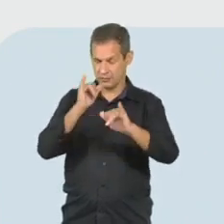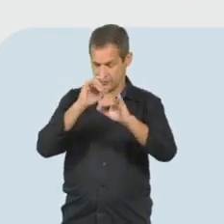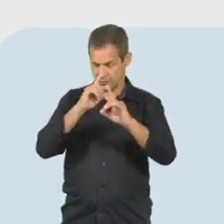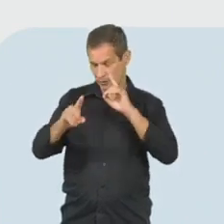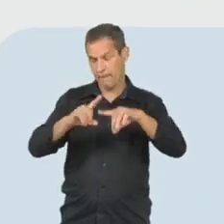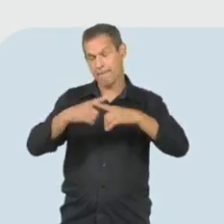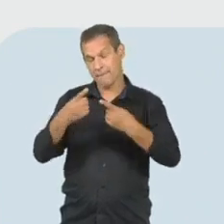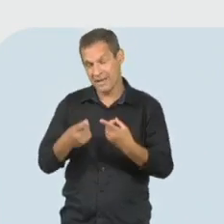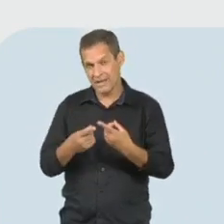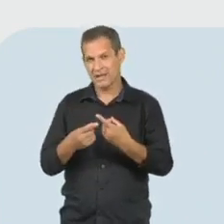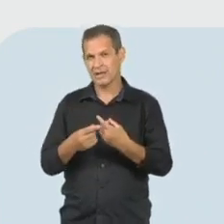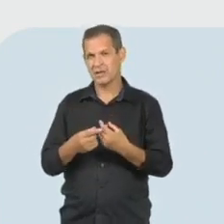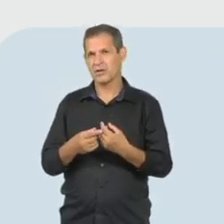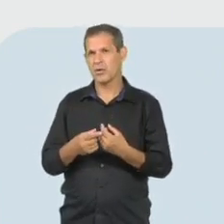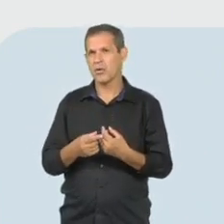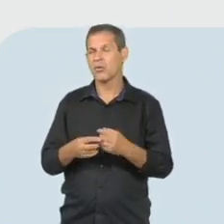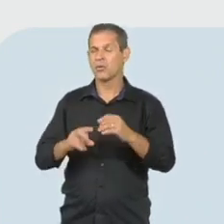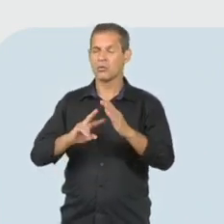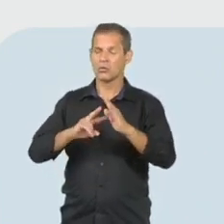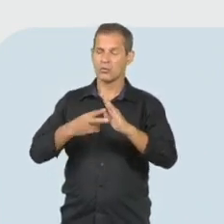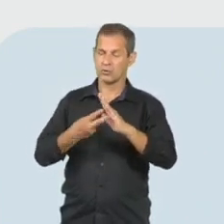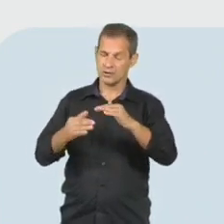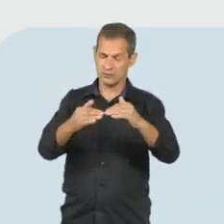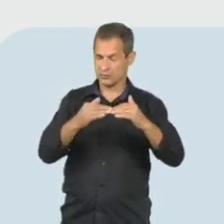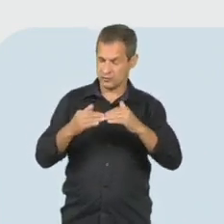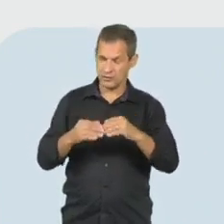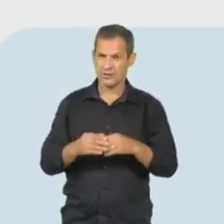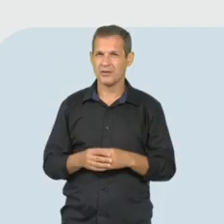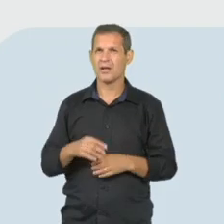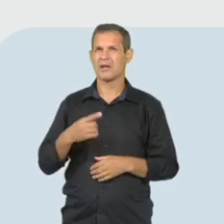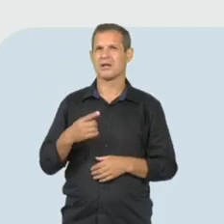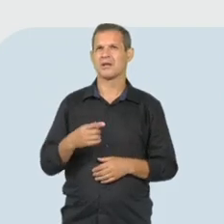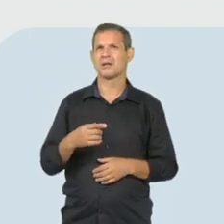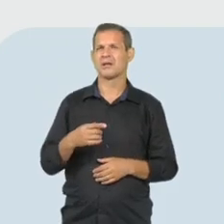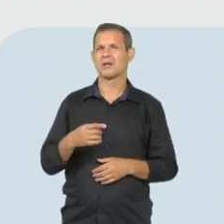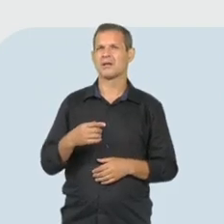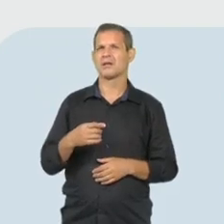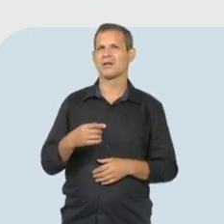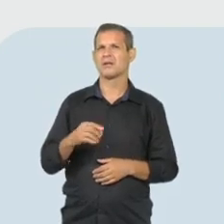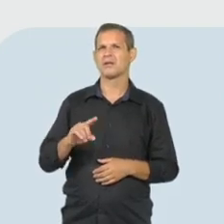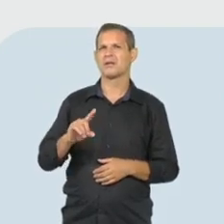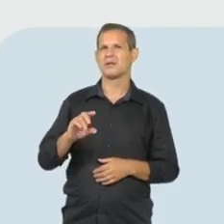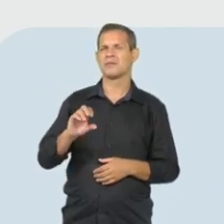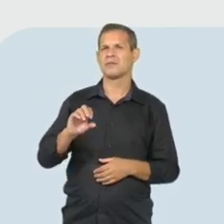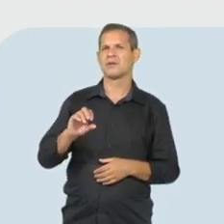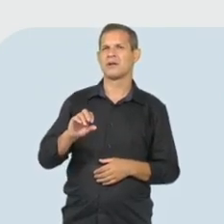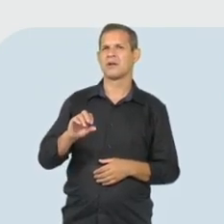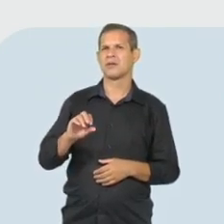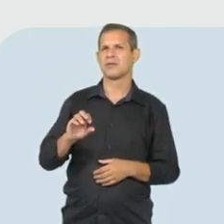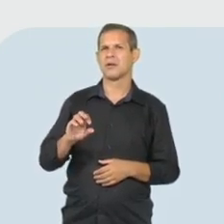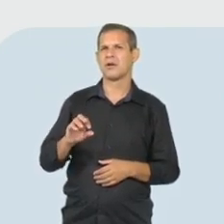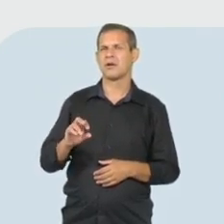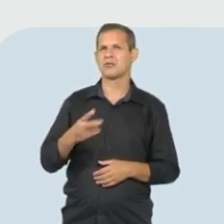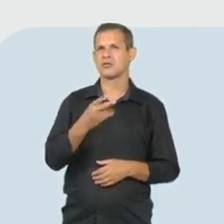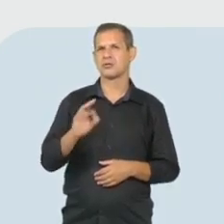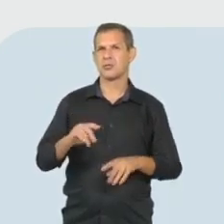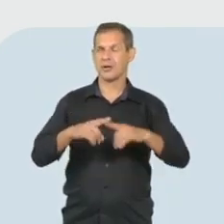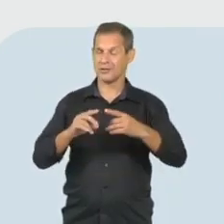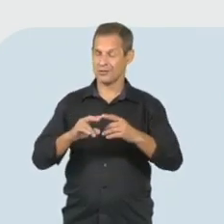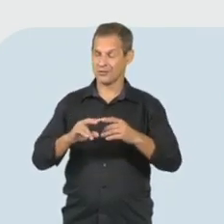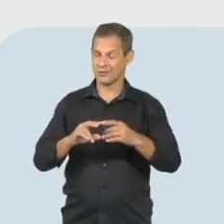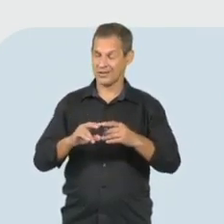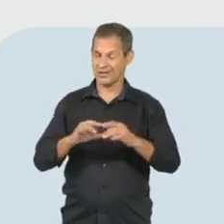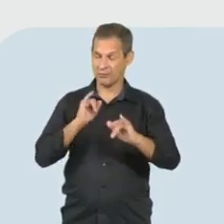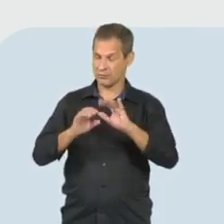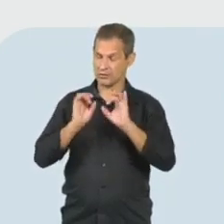dados, nível de significância de 2%, não há indícios para que ela consiga refutar, ou seja, rejeitar a